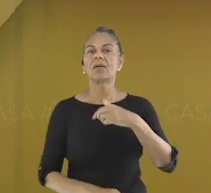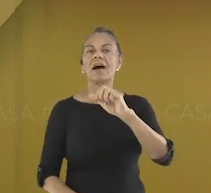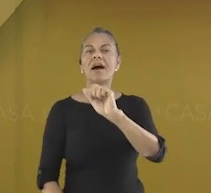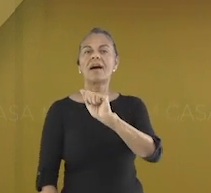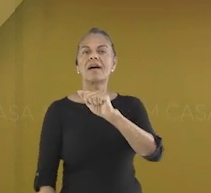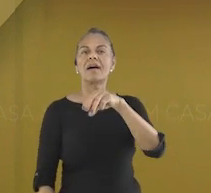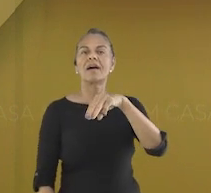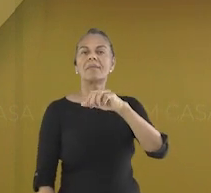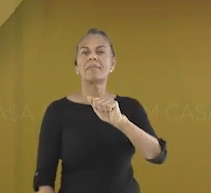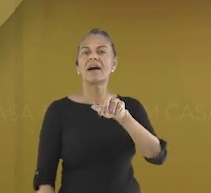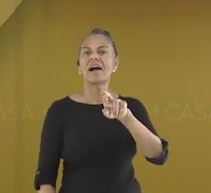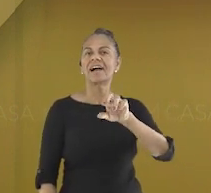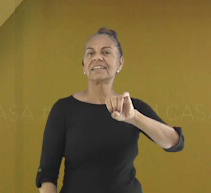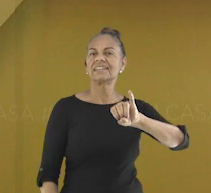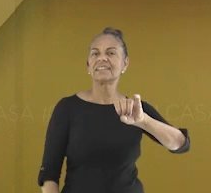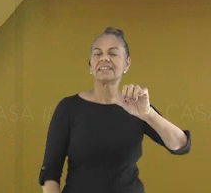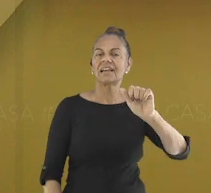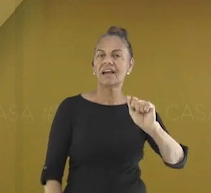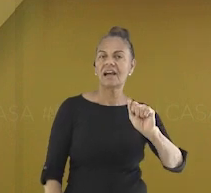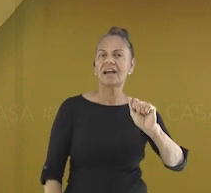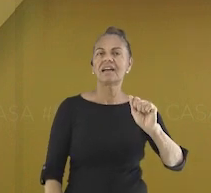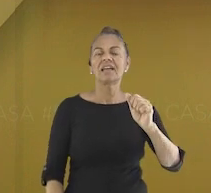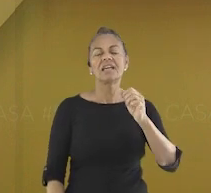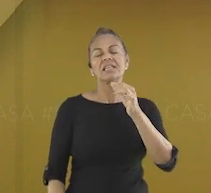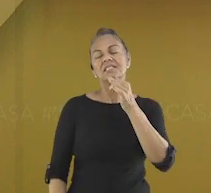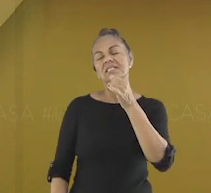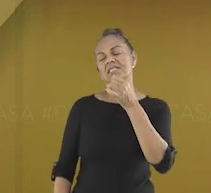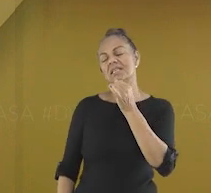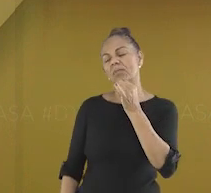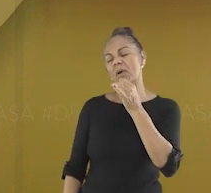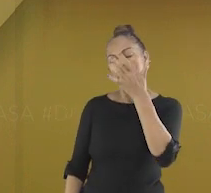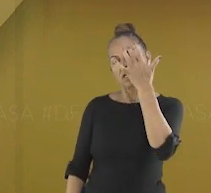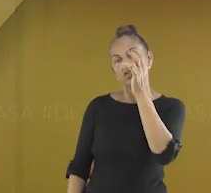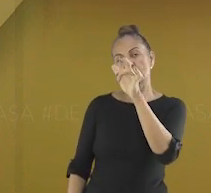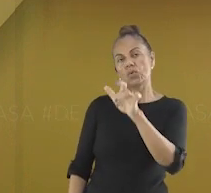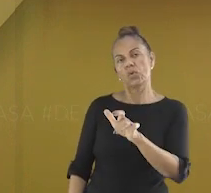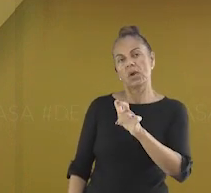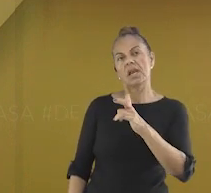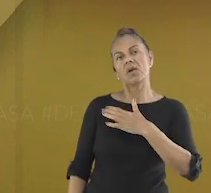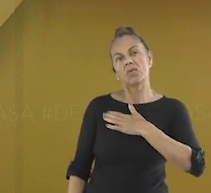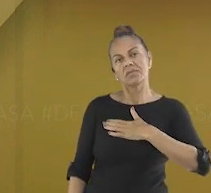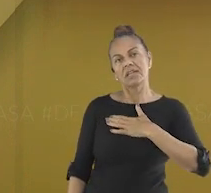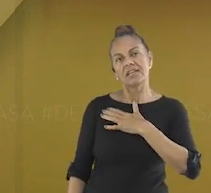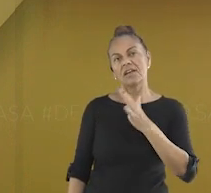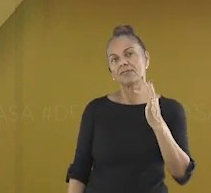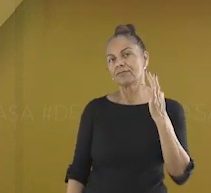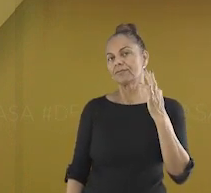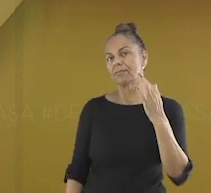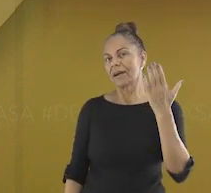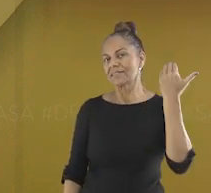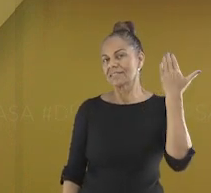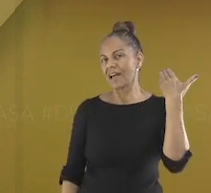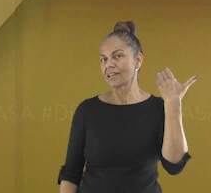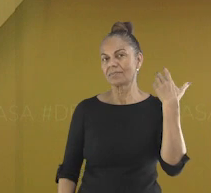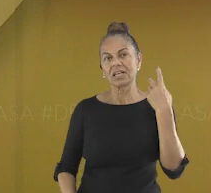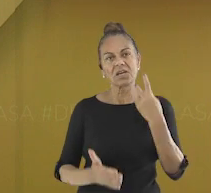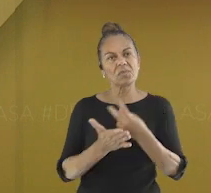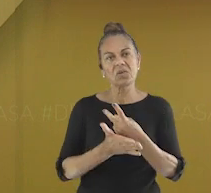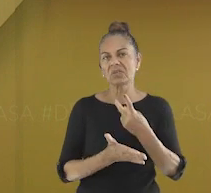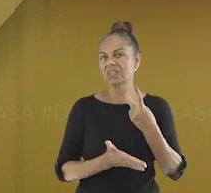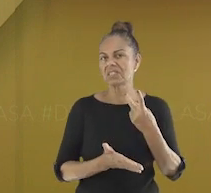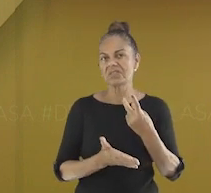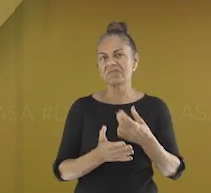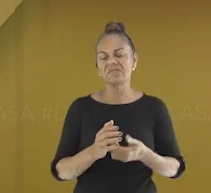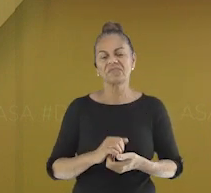era esperada no passado, porém não aconteceu. Vejam só que vocês vão entender. Eu amaria viajar pelo